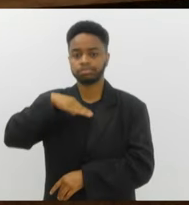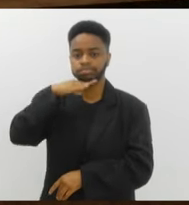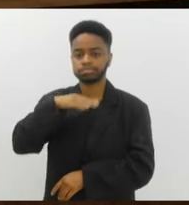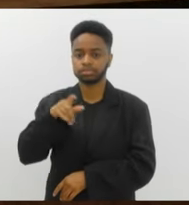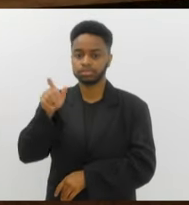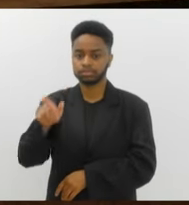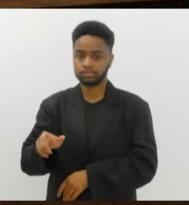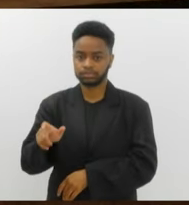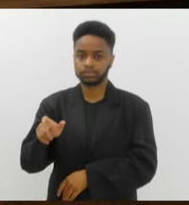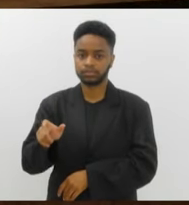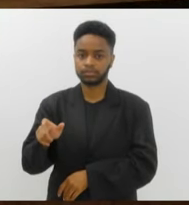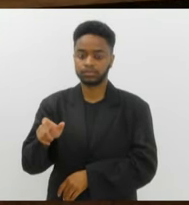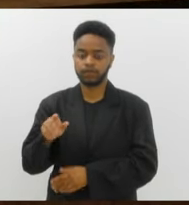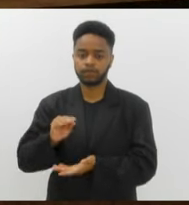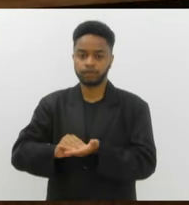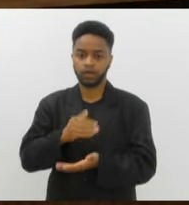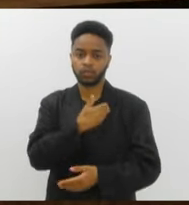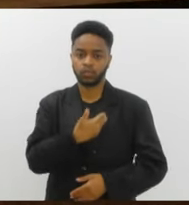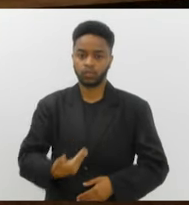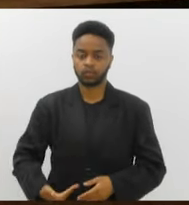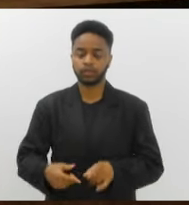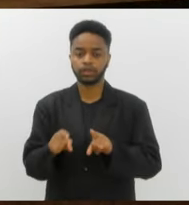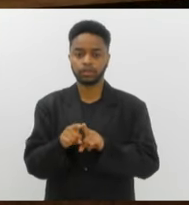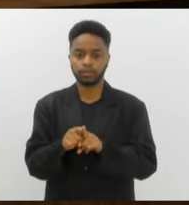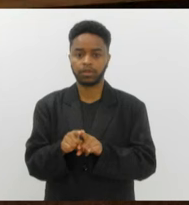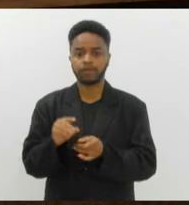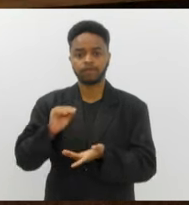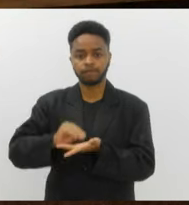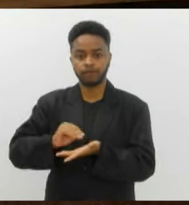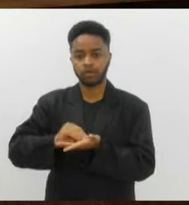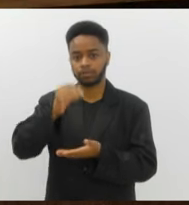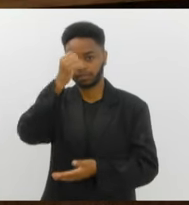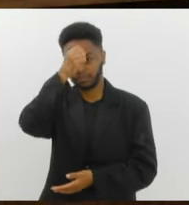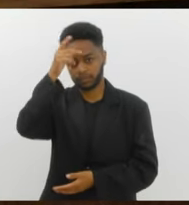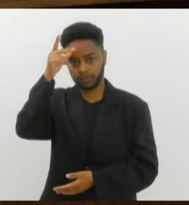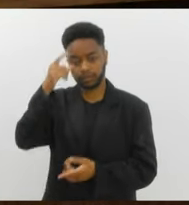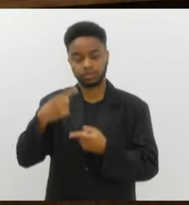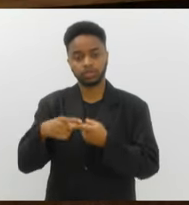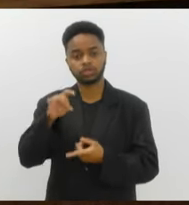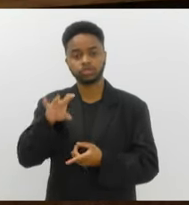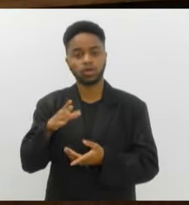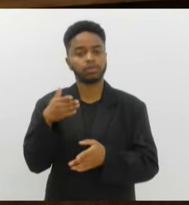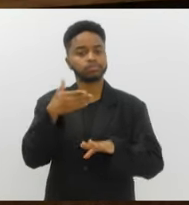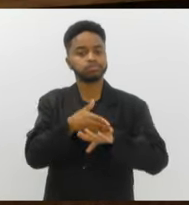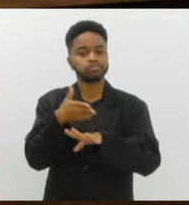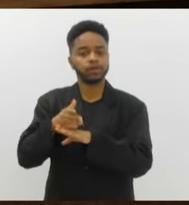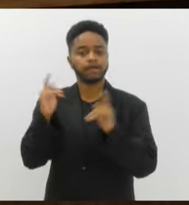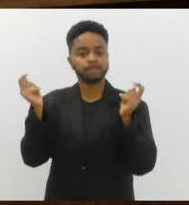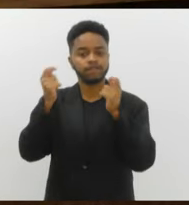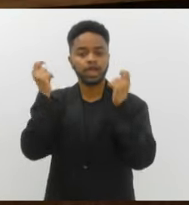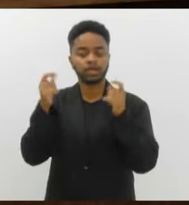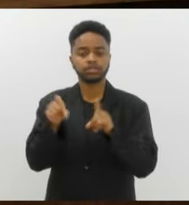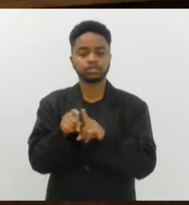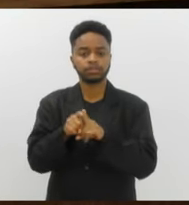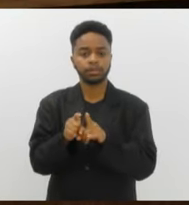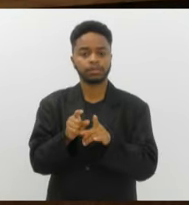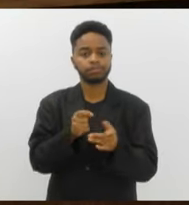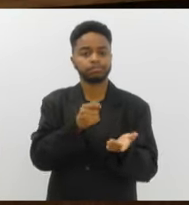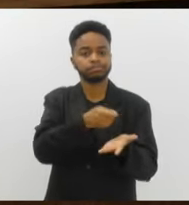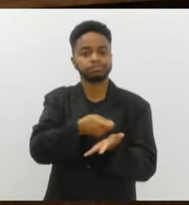desse desgoverno, desse desprefeito, que só sabe viver de festinhas, que só sabe